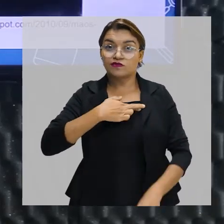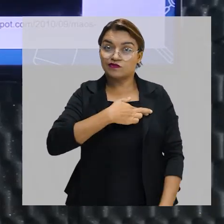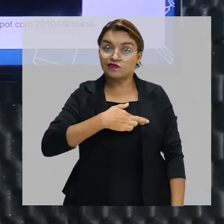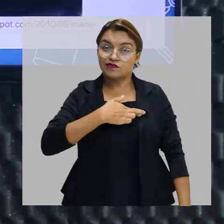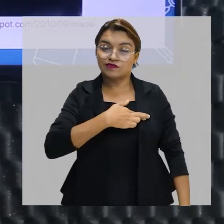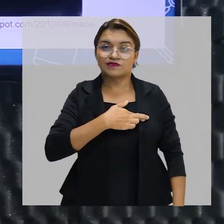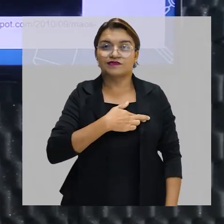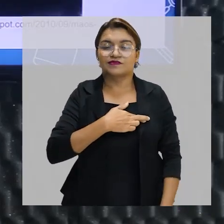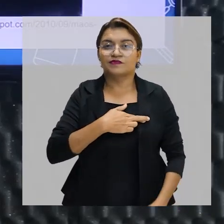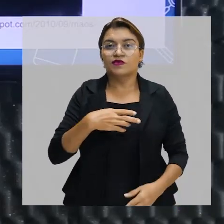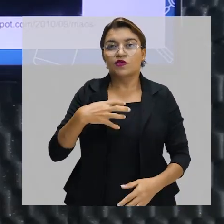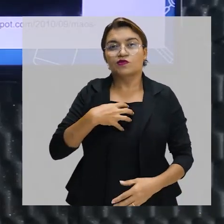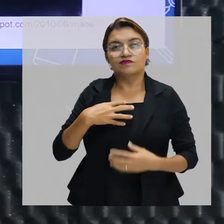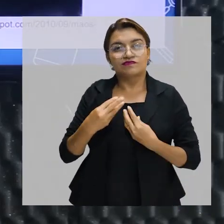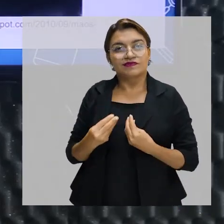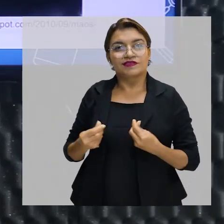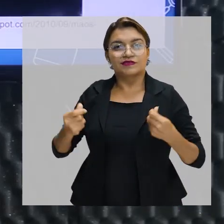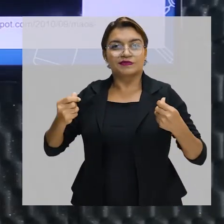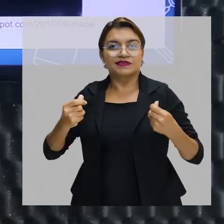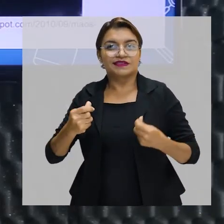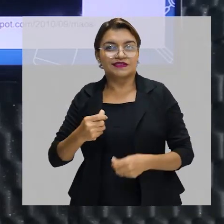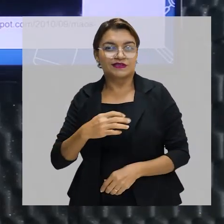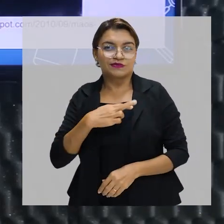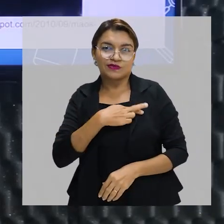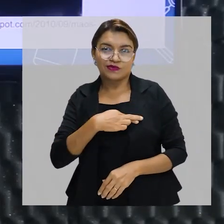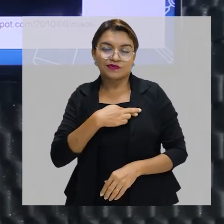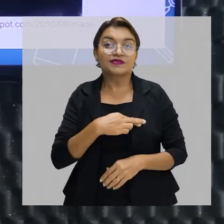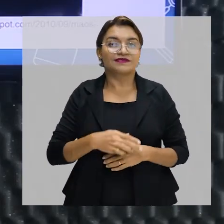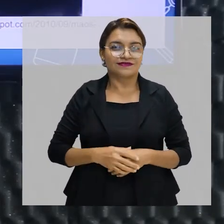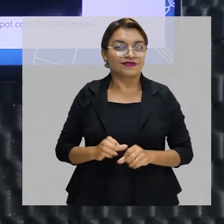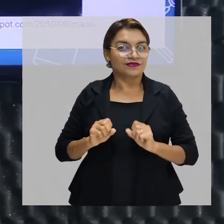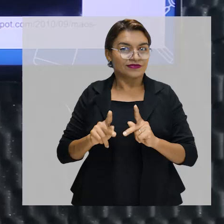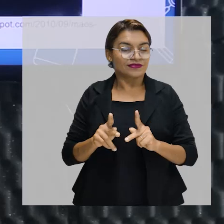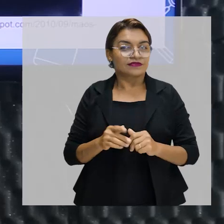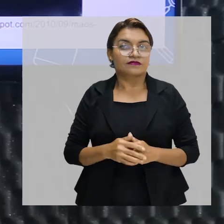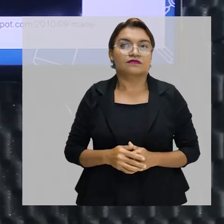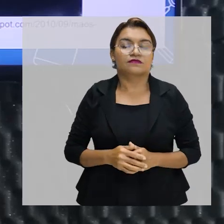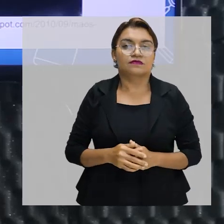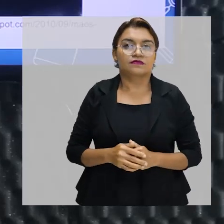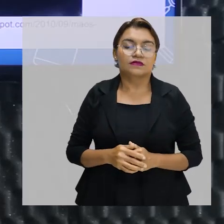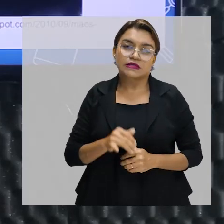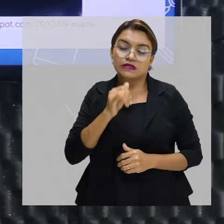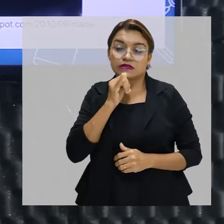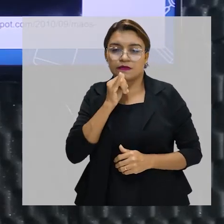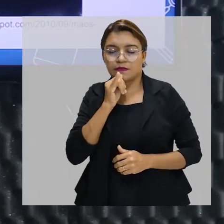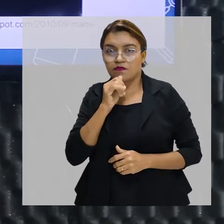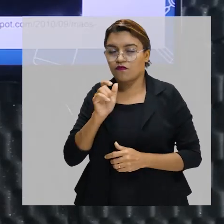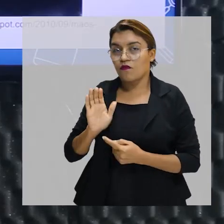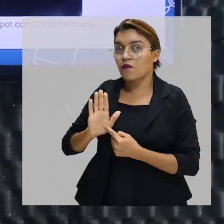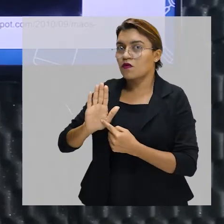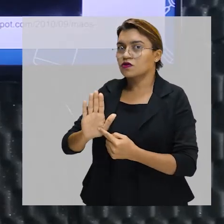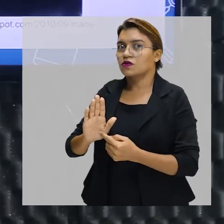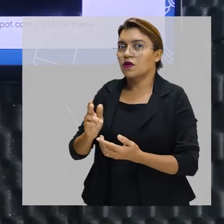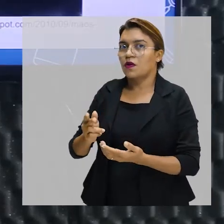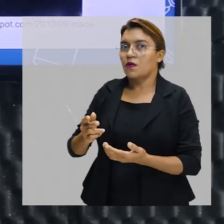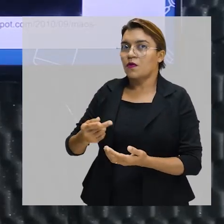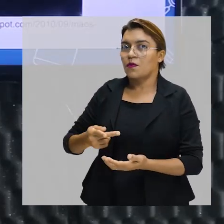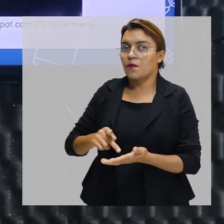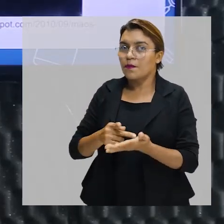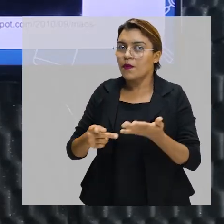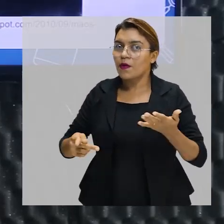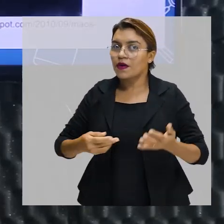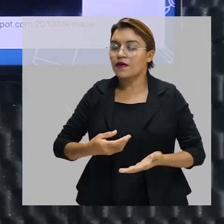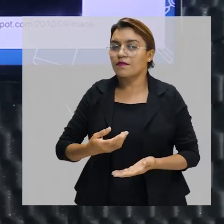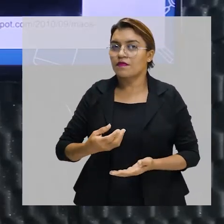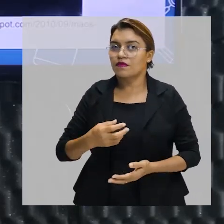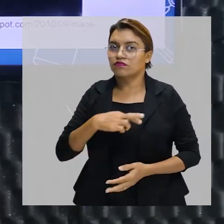o sentimentalismo romântico, tá certo? Não estou dizendo que aqui é um poema romântico. Nós temos aqui uma